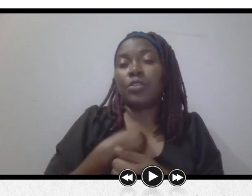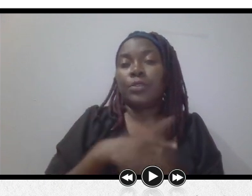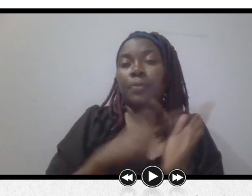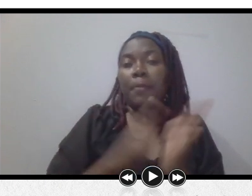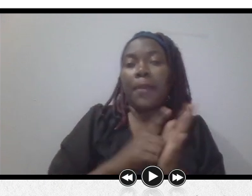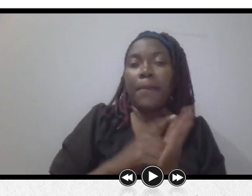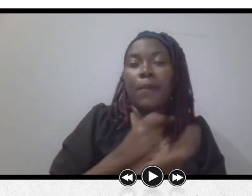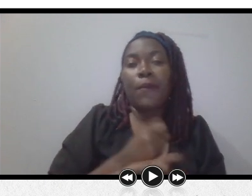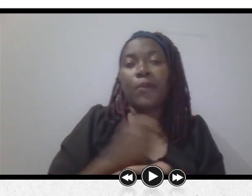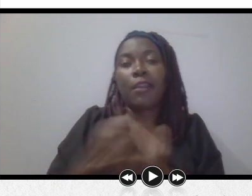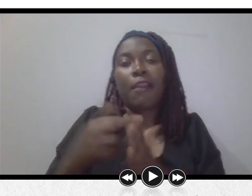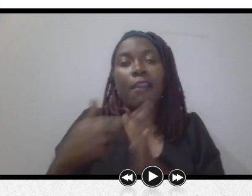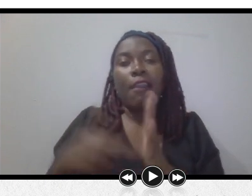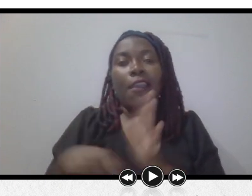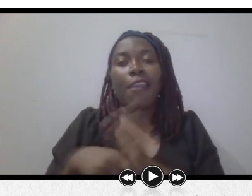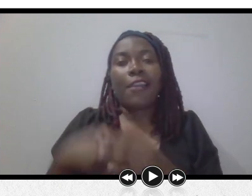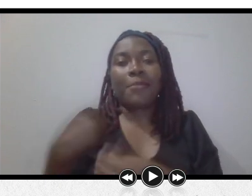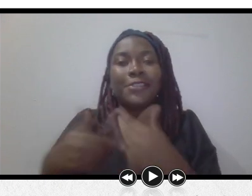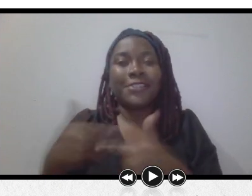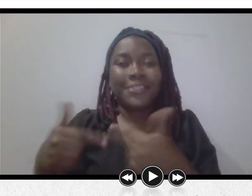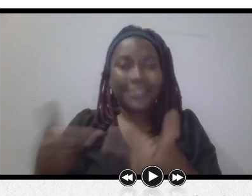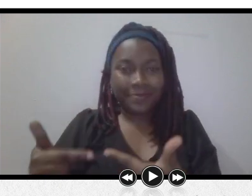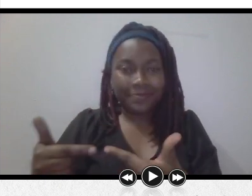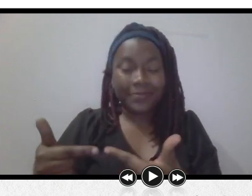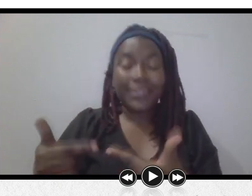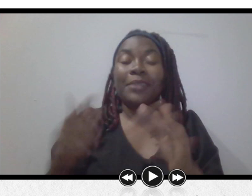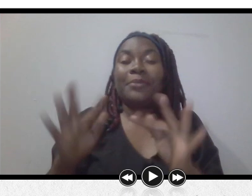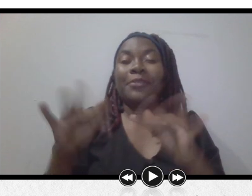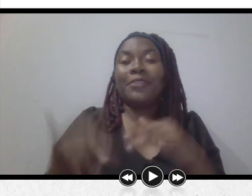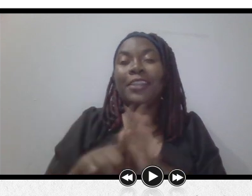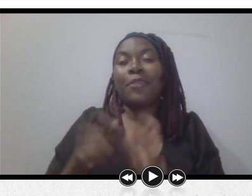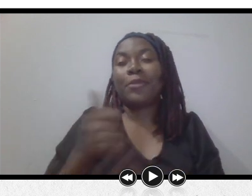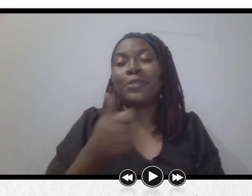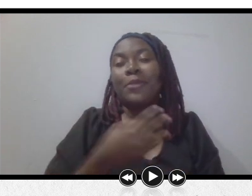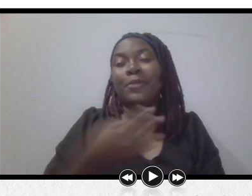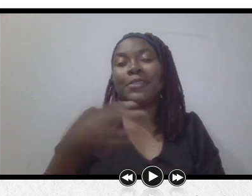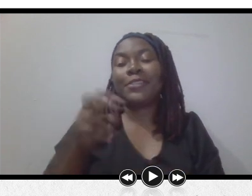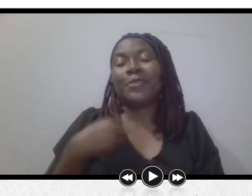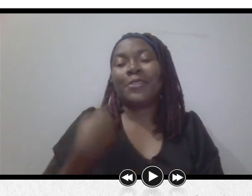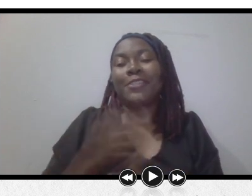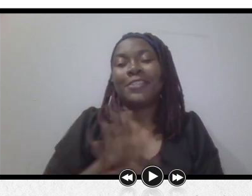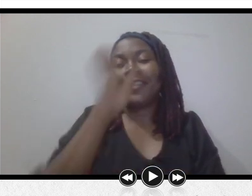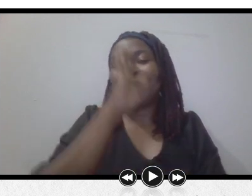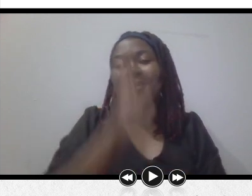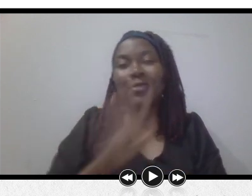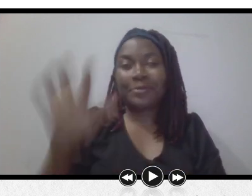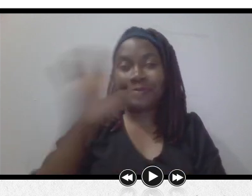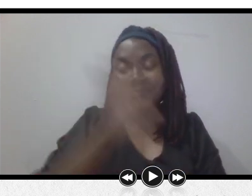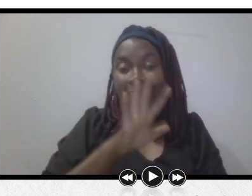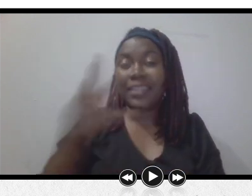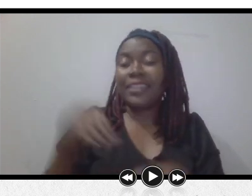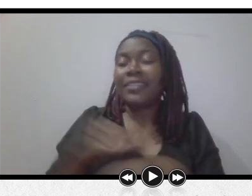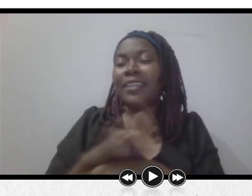papel, no contrato, as regras da prestação do serviço. E, por fim, a Lei 11.445, a nossa diretriz nacional,